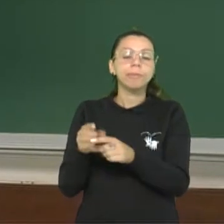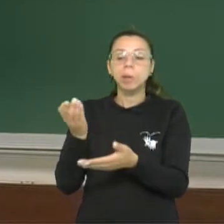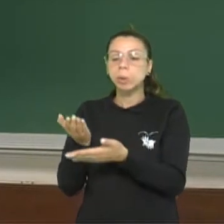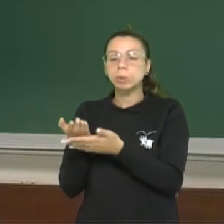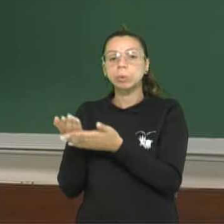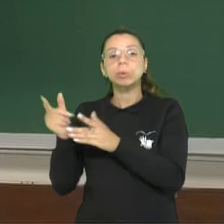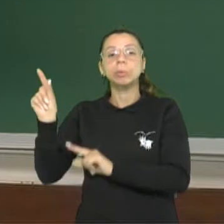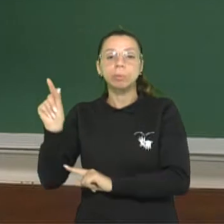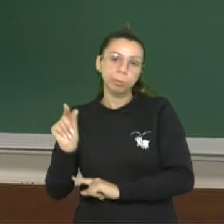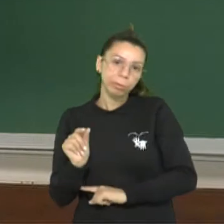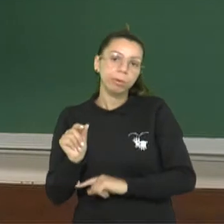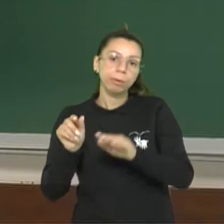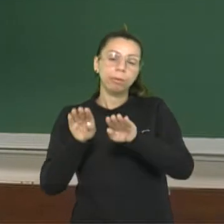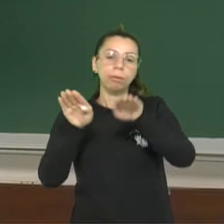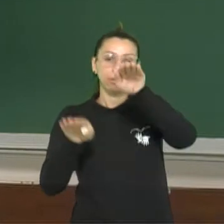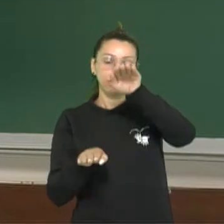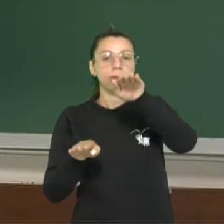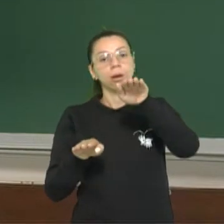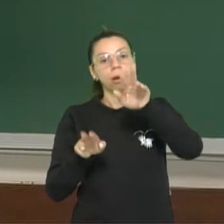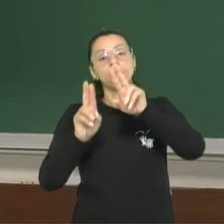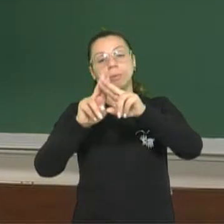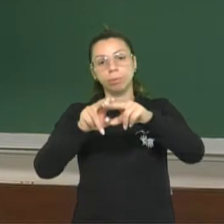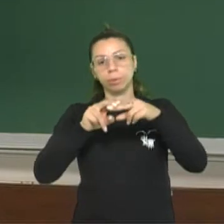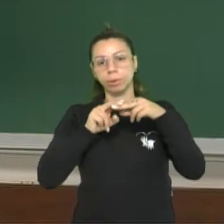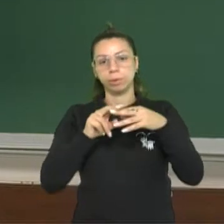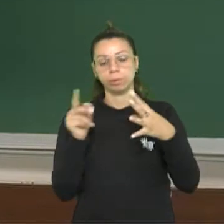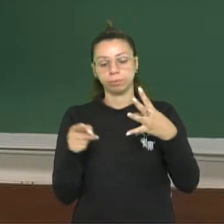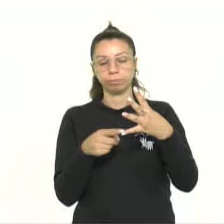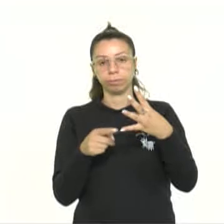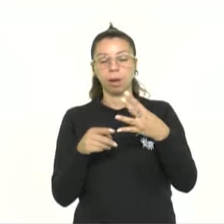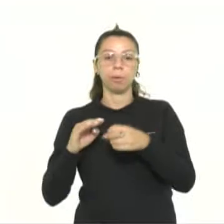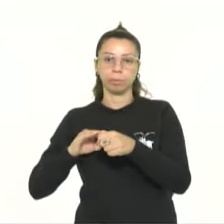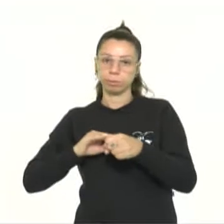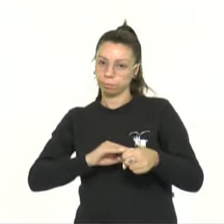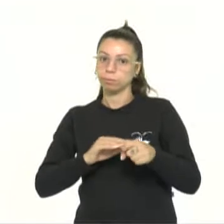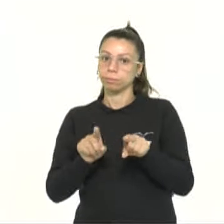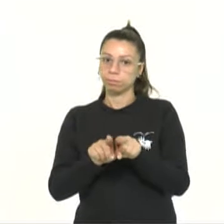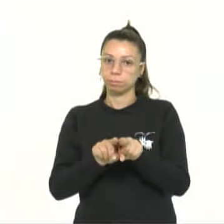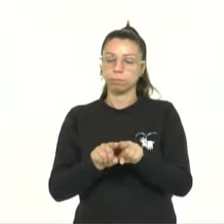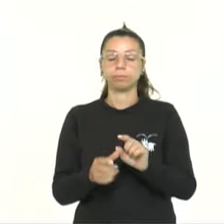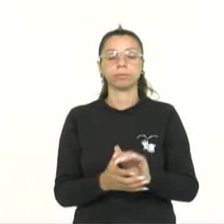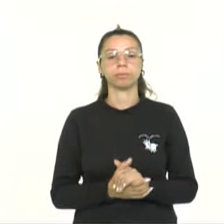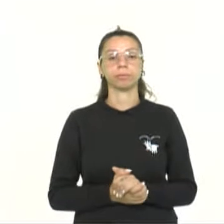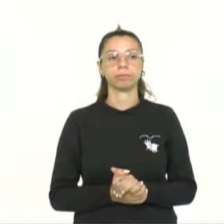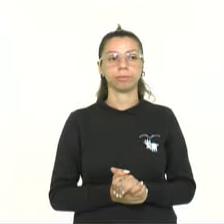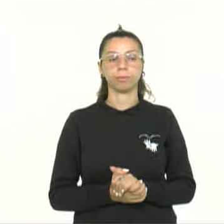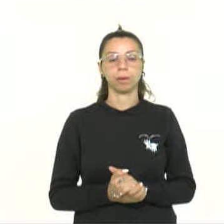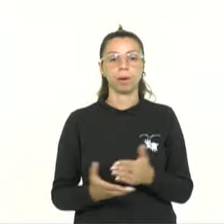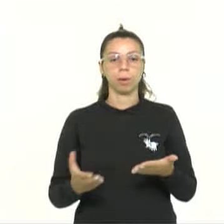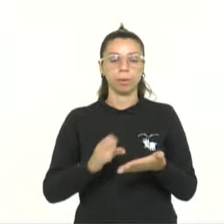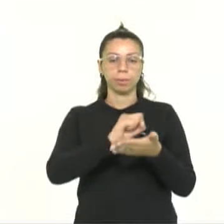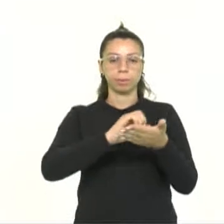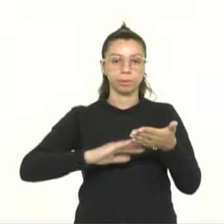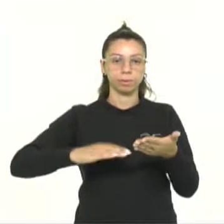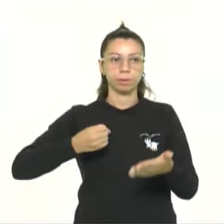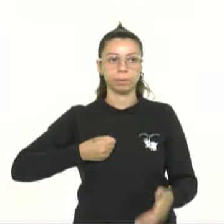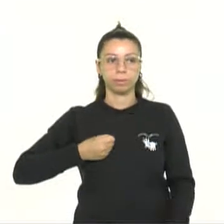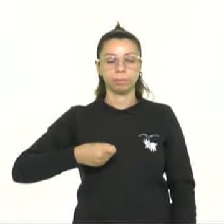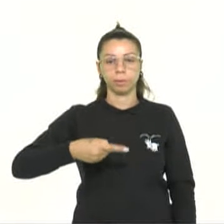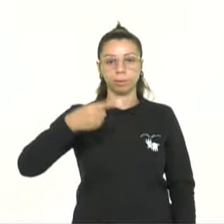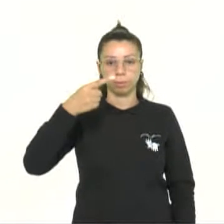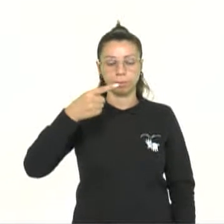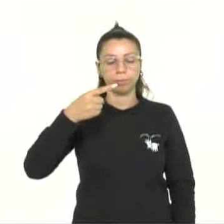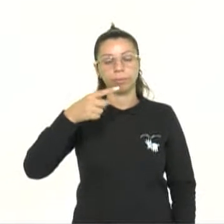a primeira atividade, né? Vamos ler aí La Historieta e contestar. Temos então que observar aqui